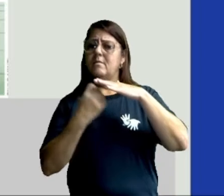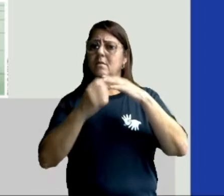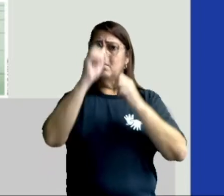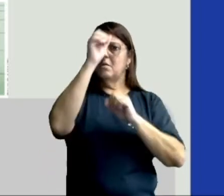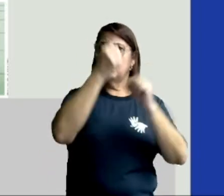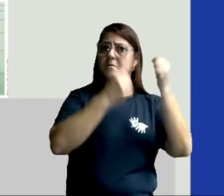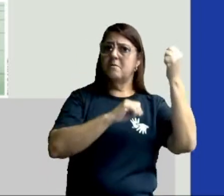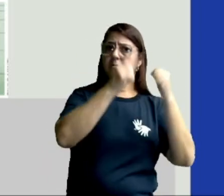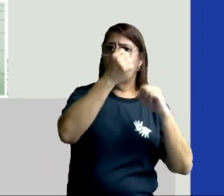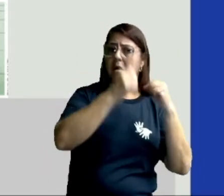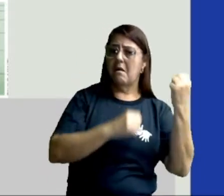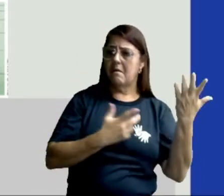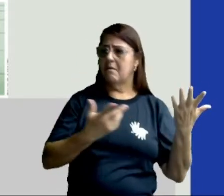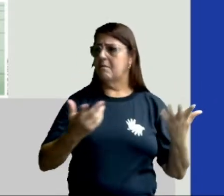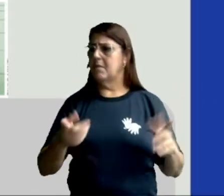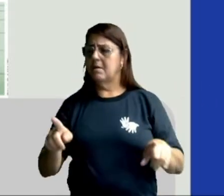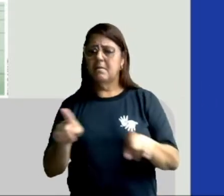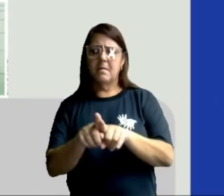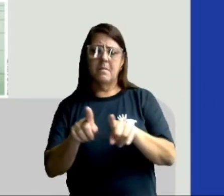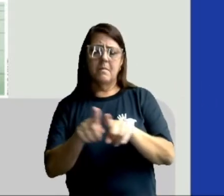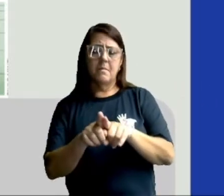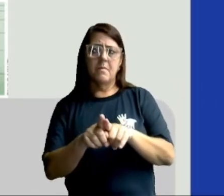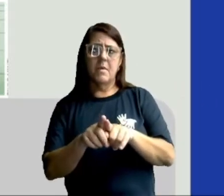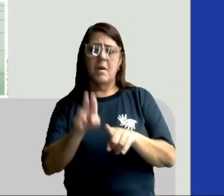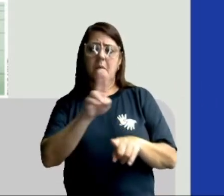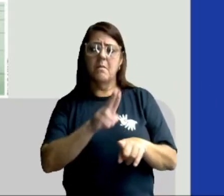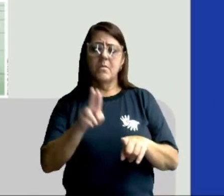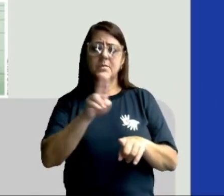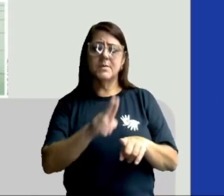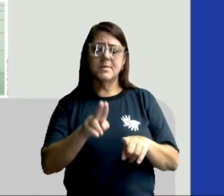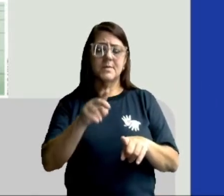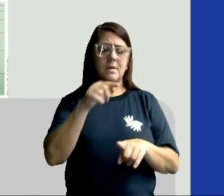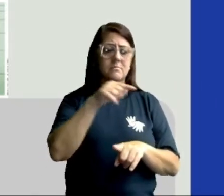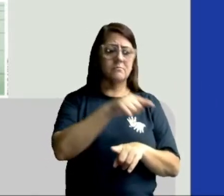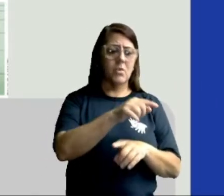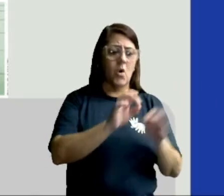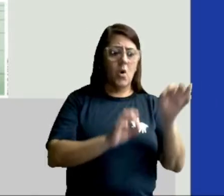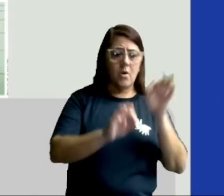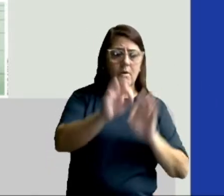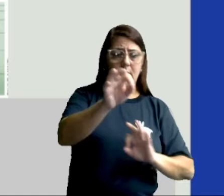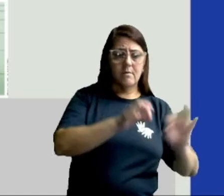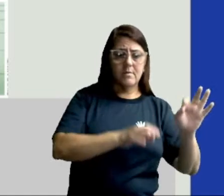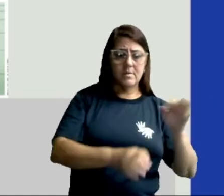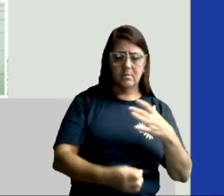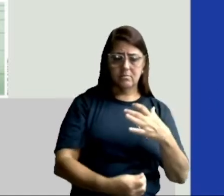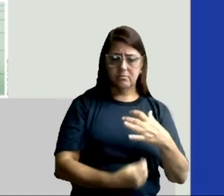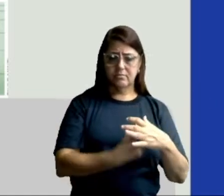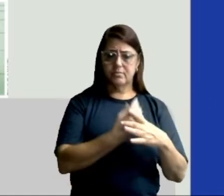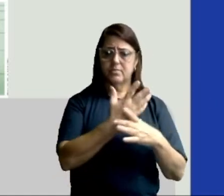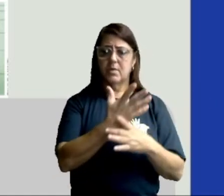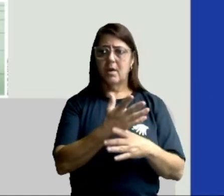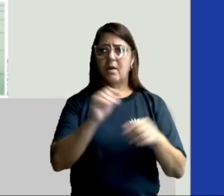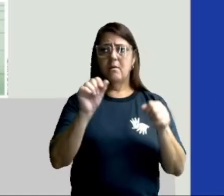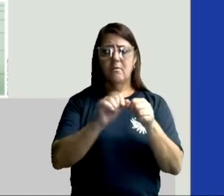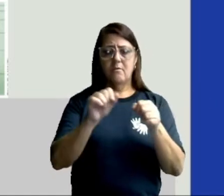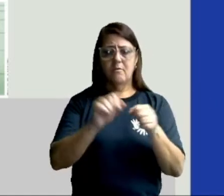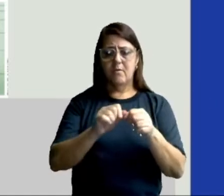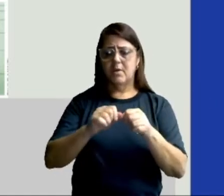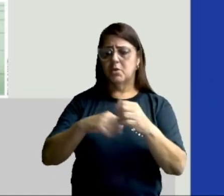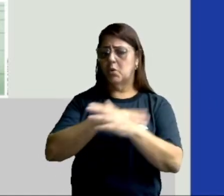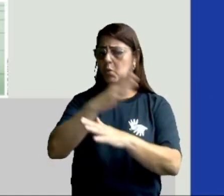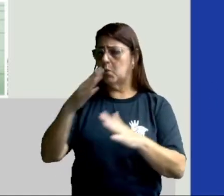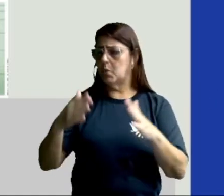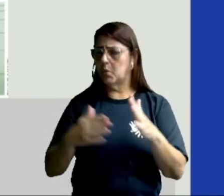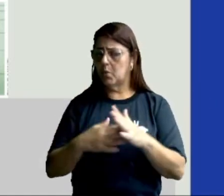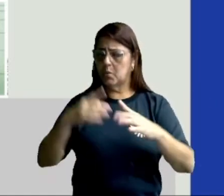lá nas indústrias, esses materiais eles vão ser modificados e então vão ser produzidos todos esses